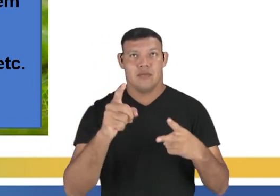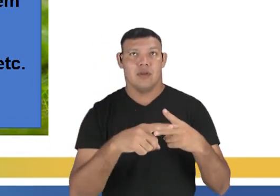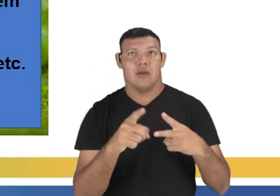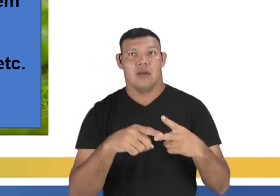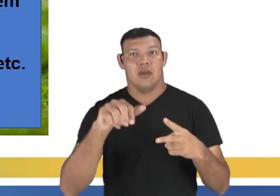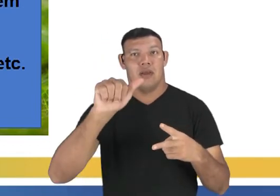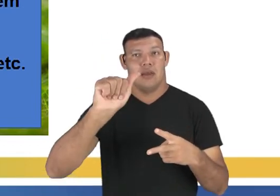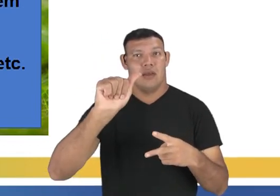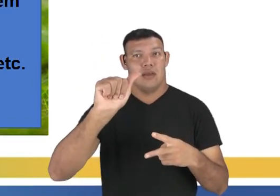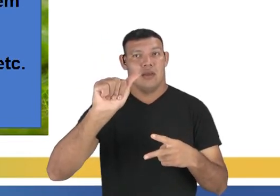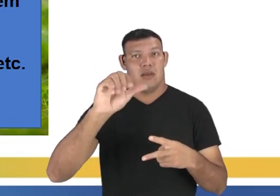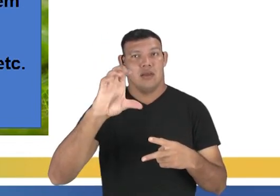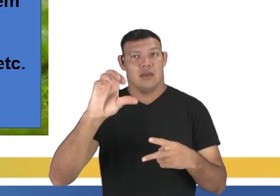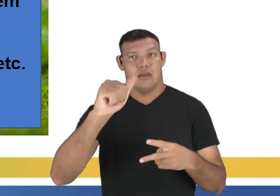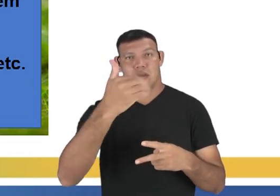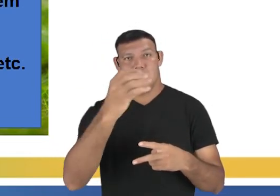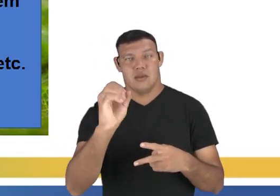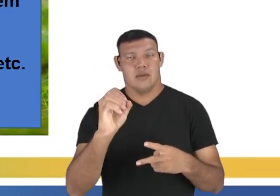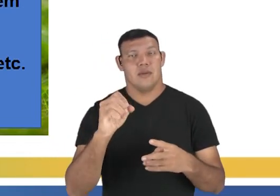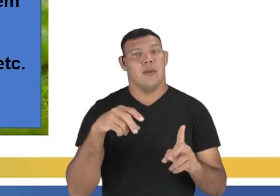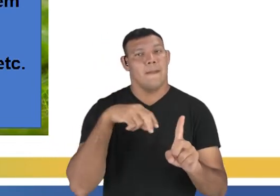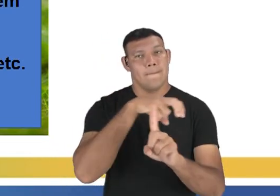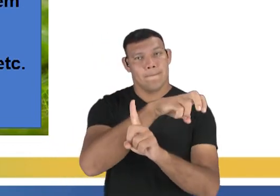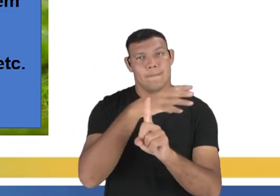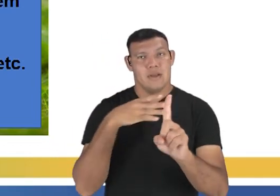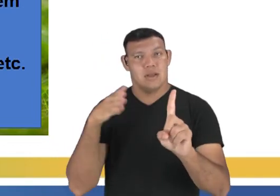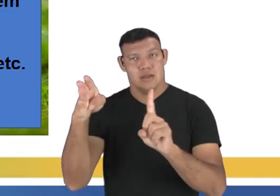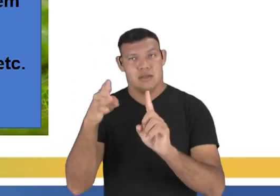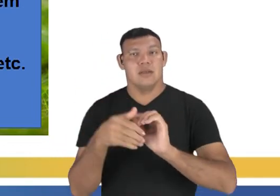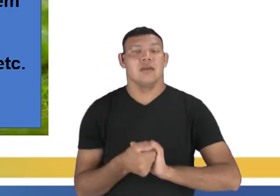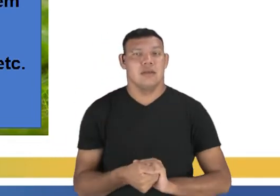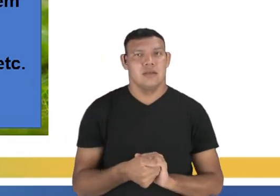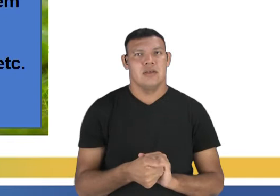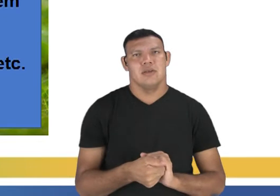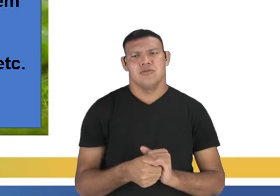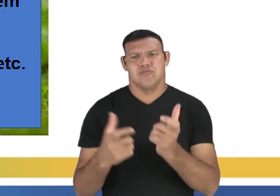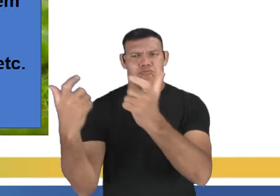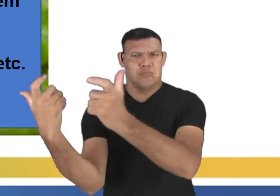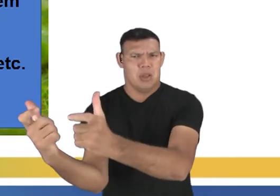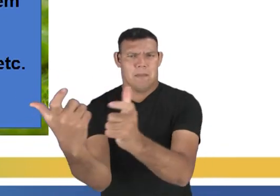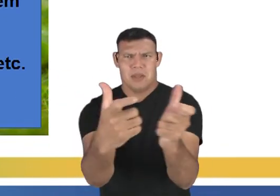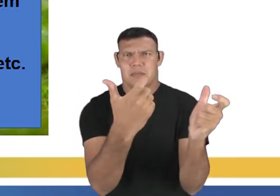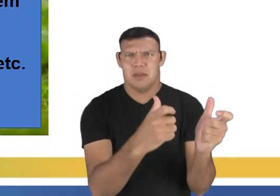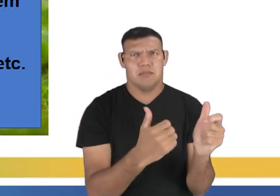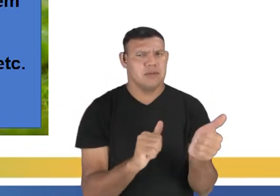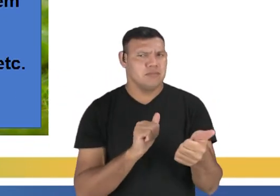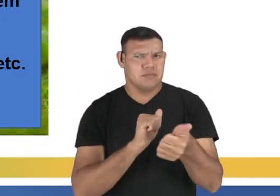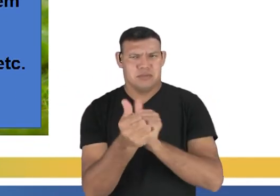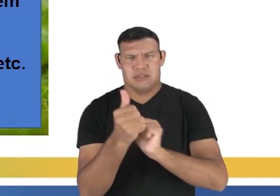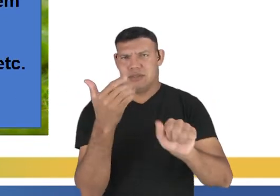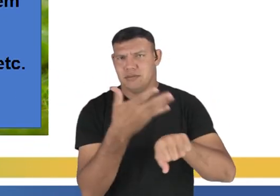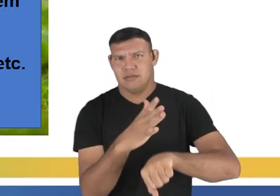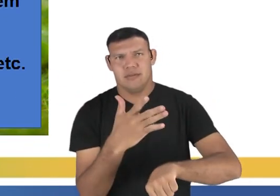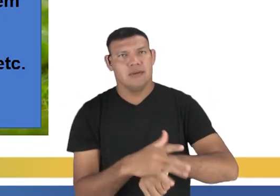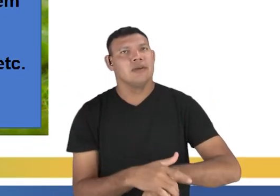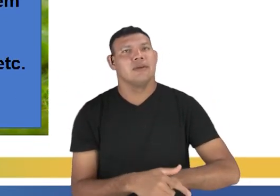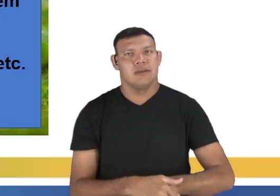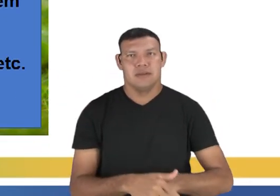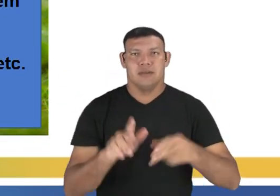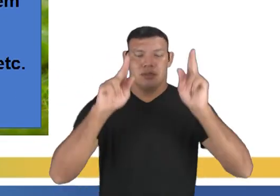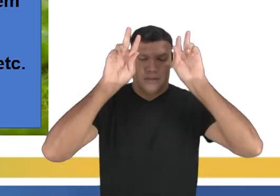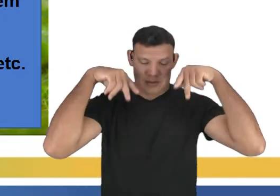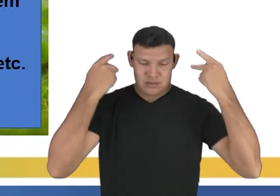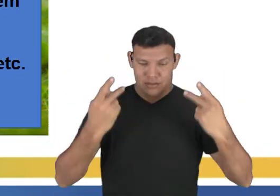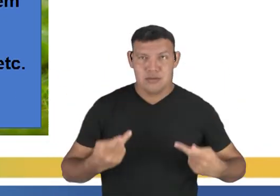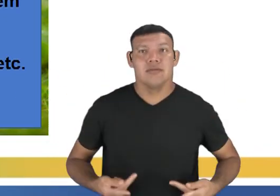na modalidade de aventura, né? Os locais para a realização dos esportes colocam a condição humana